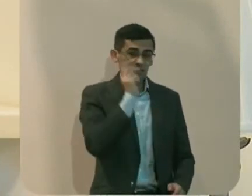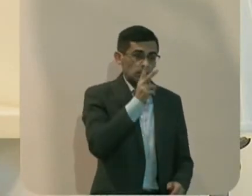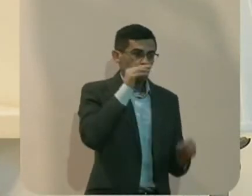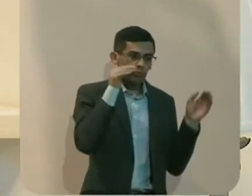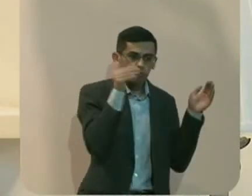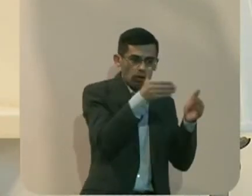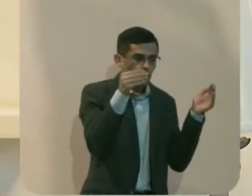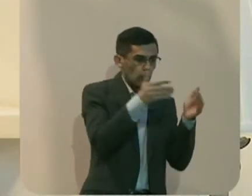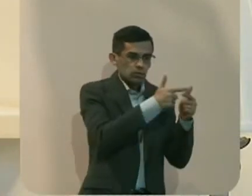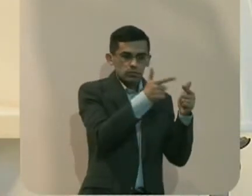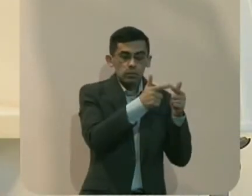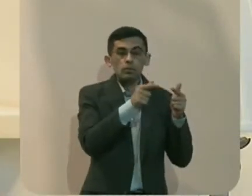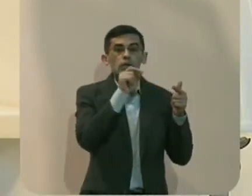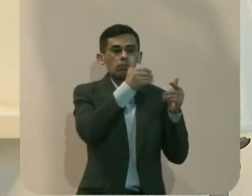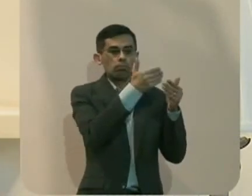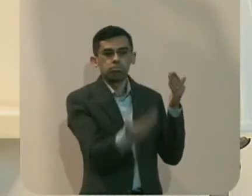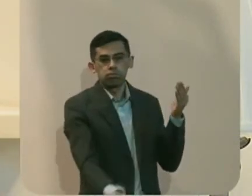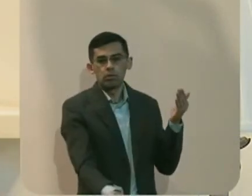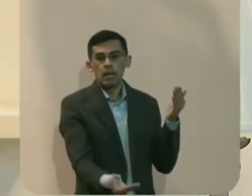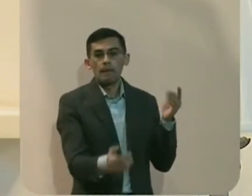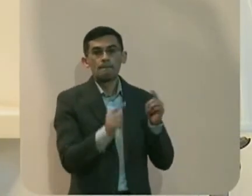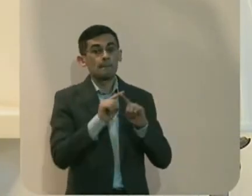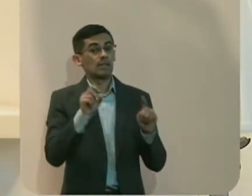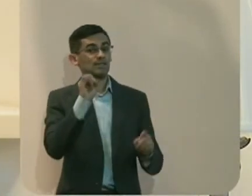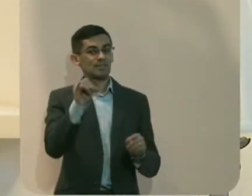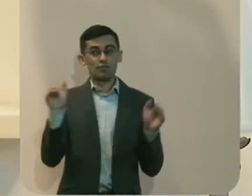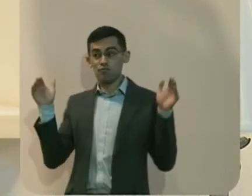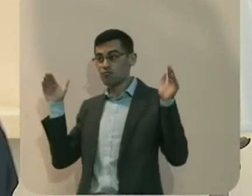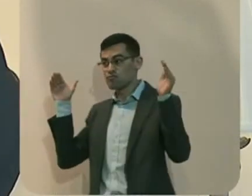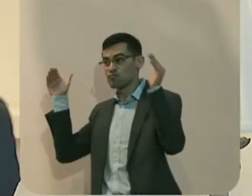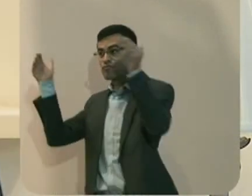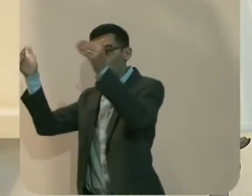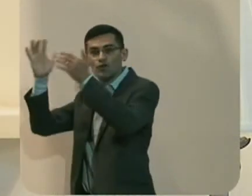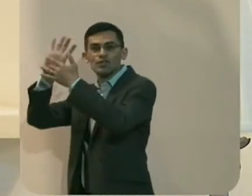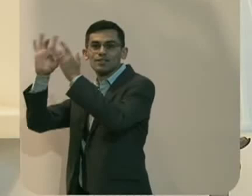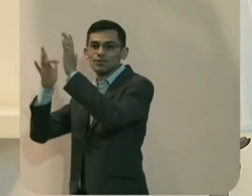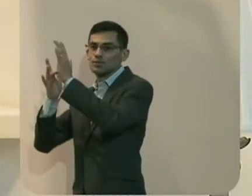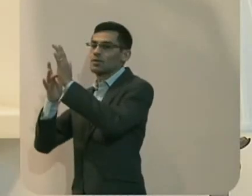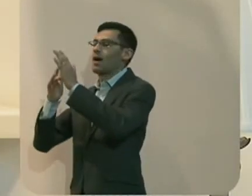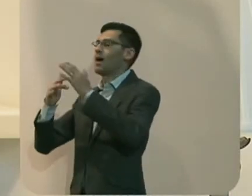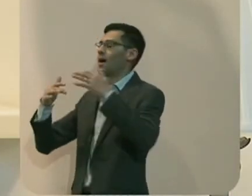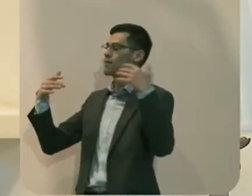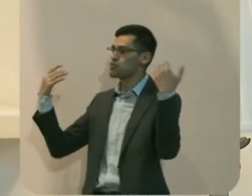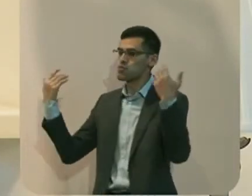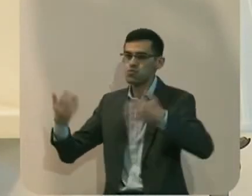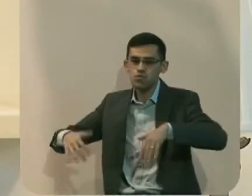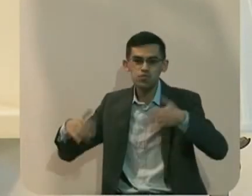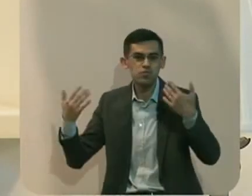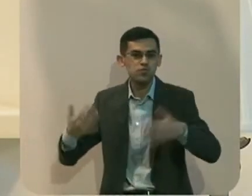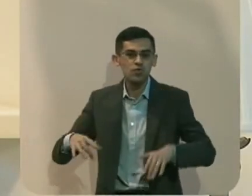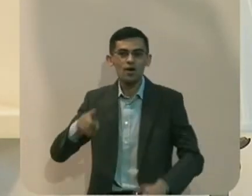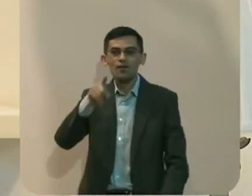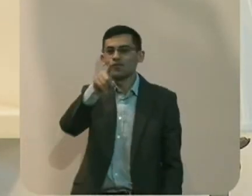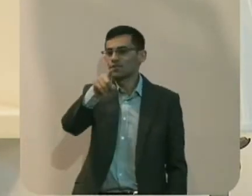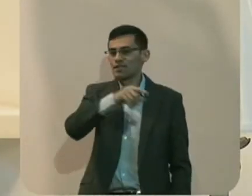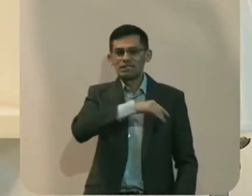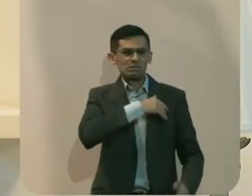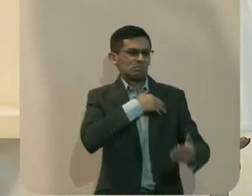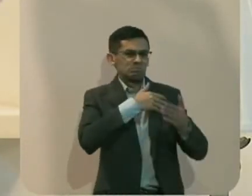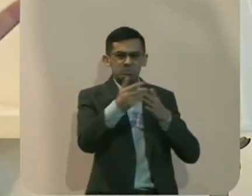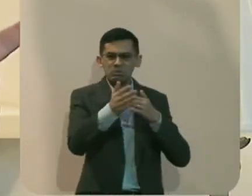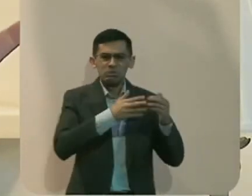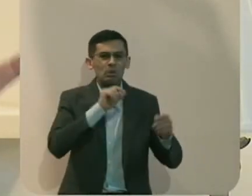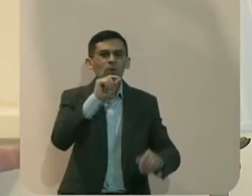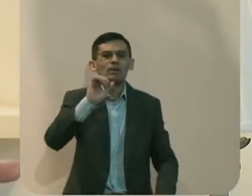querido. Mas se o seu foco estiver em Jesus, autor e consumador da sua fé, não importa